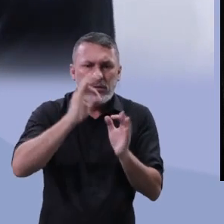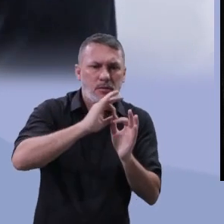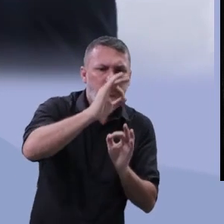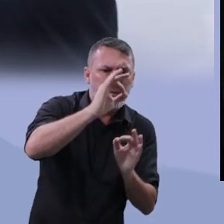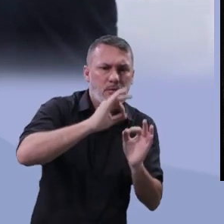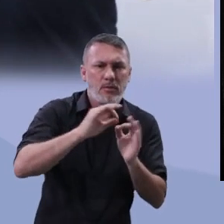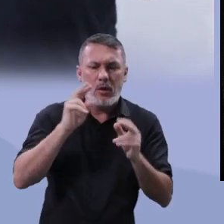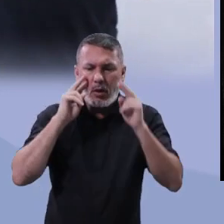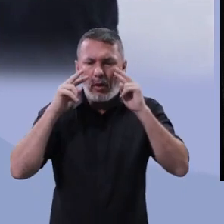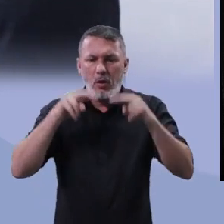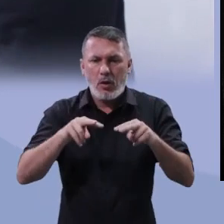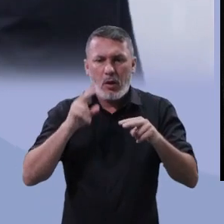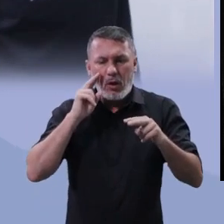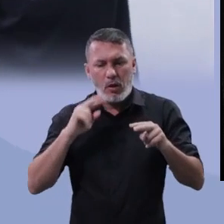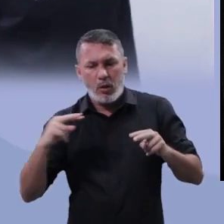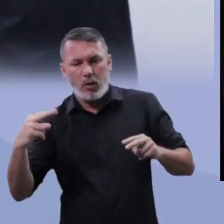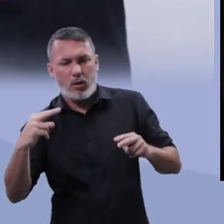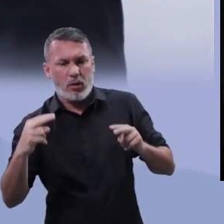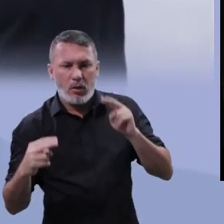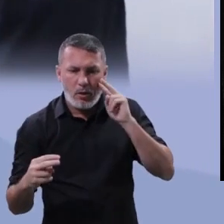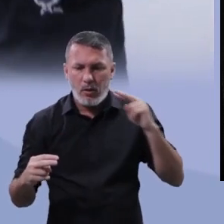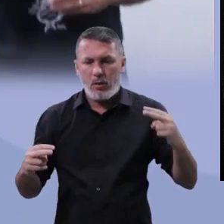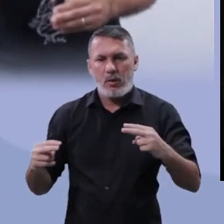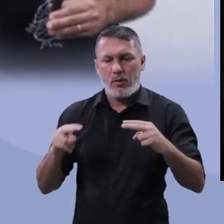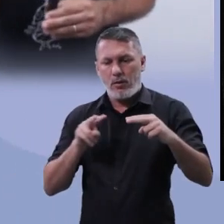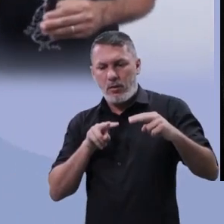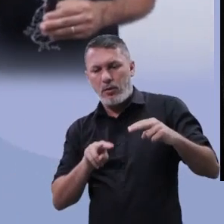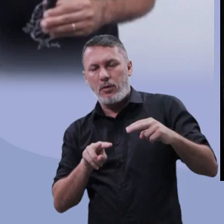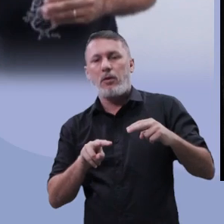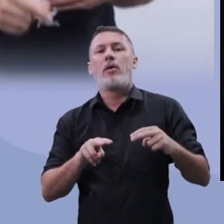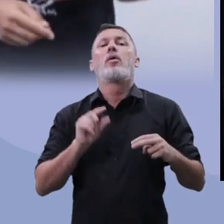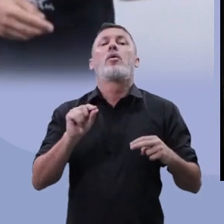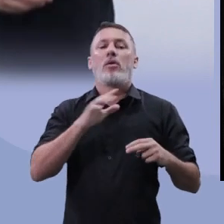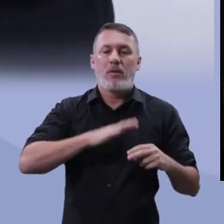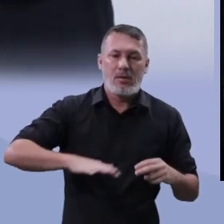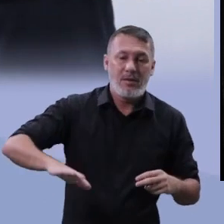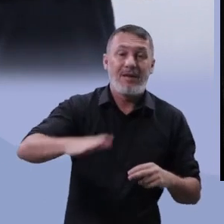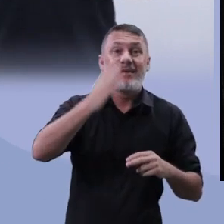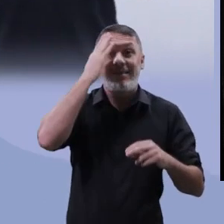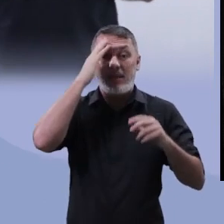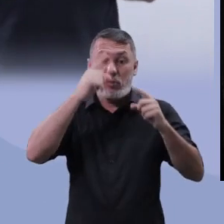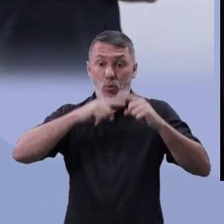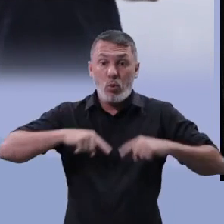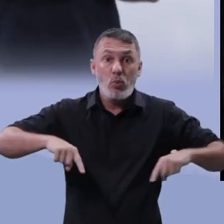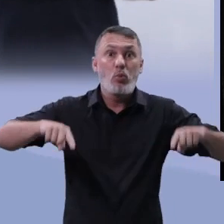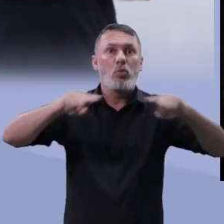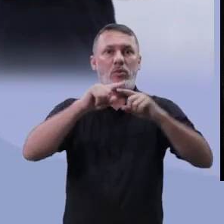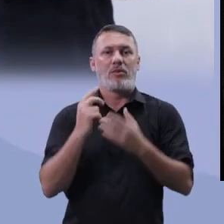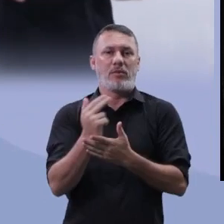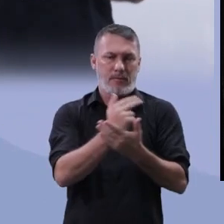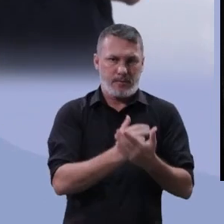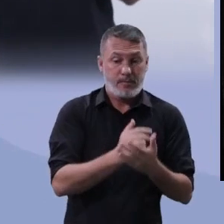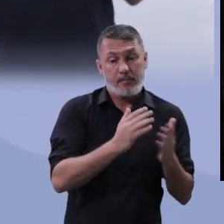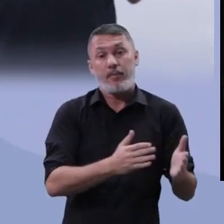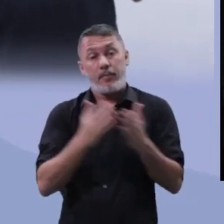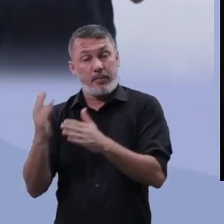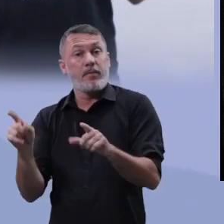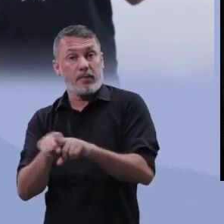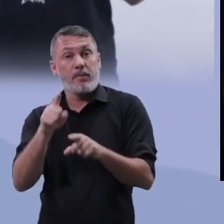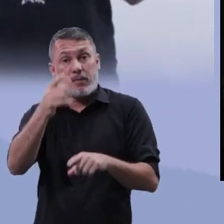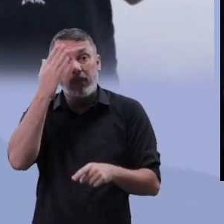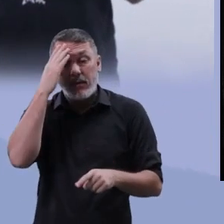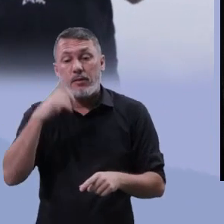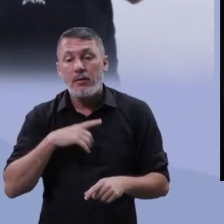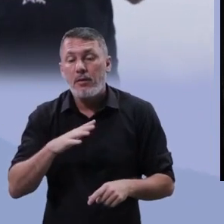visão frontal, visão superior, visão lateral. O nome disso é o quê? Projeção ortogonal. Você também planificar